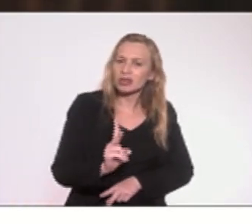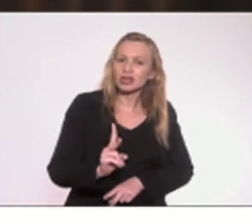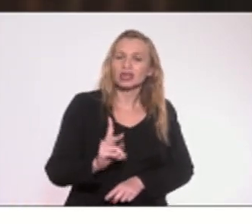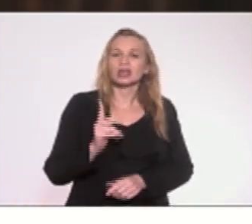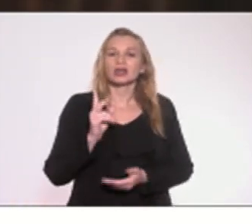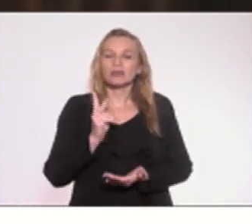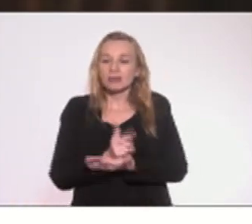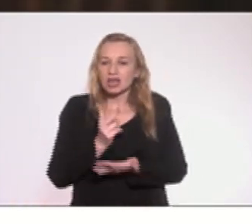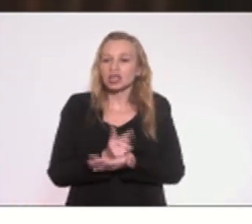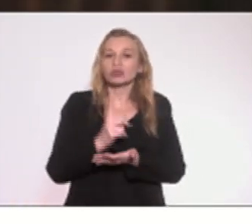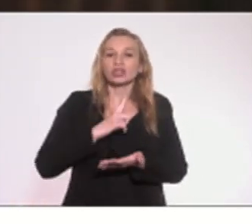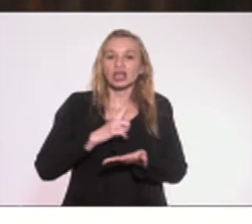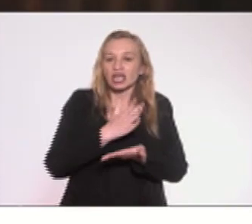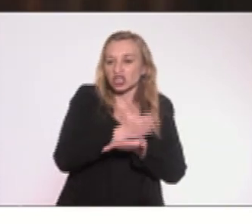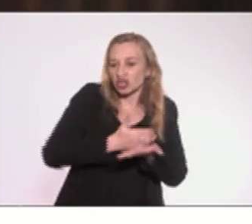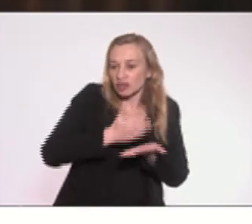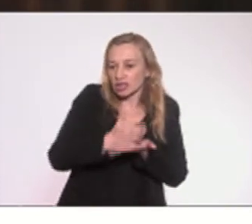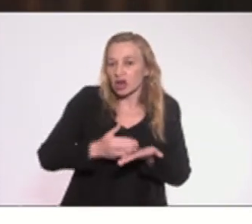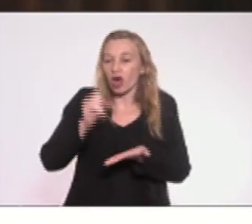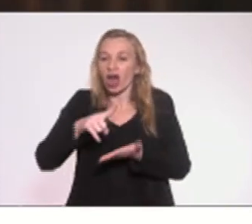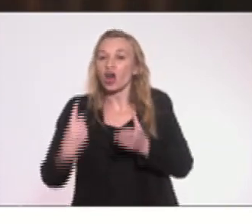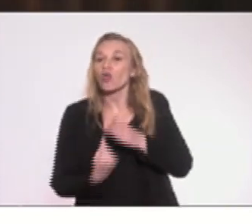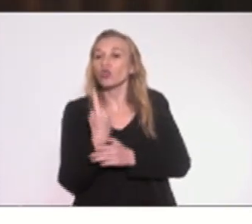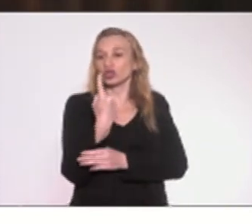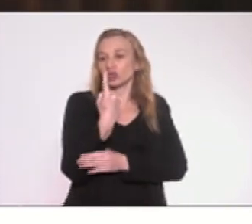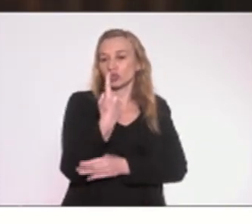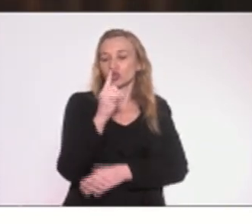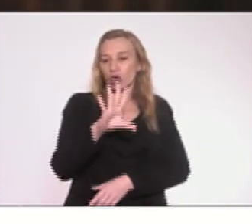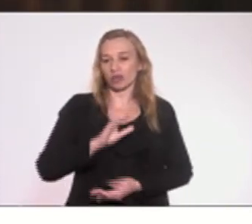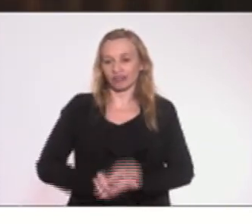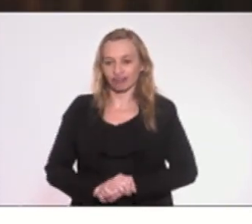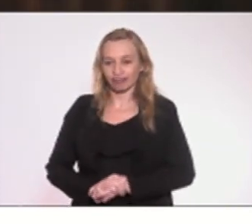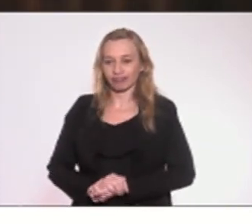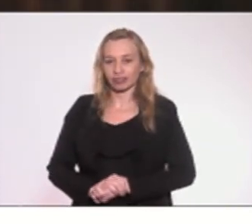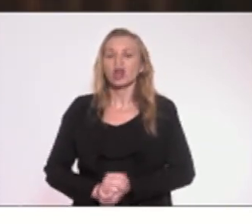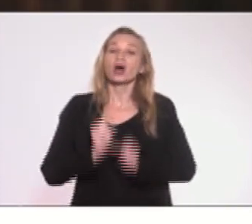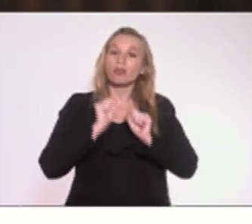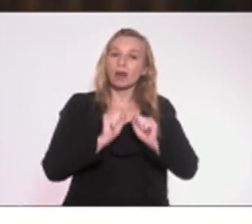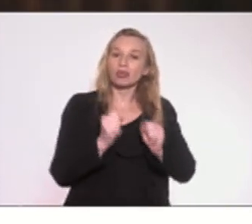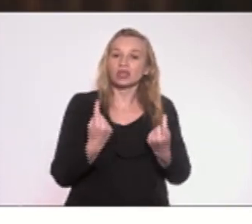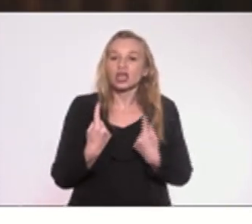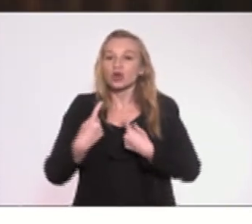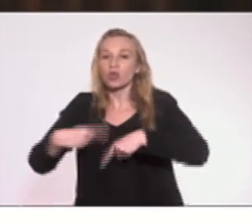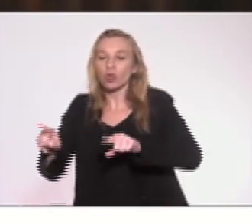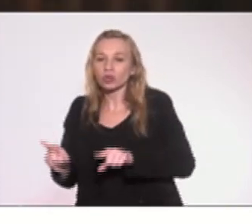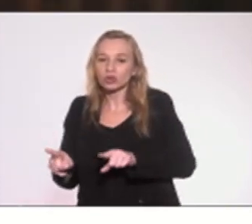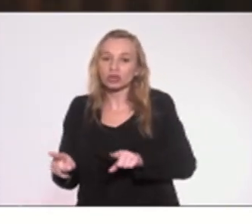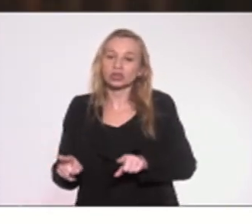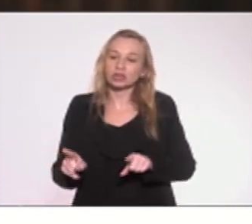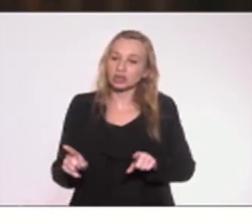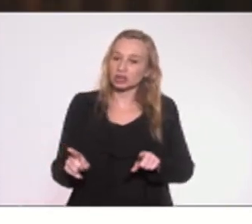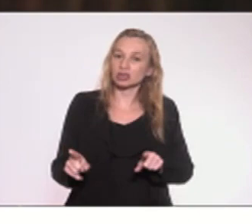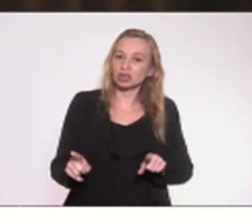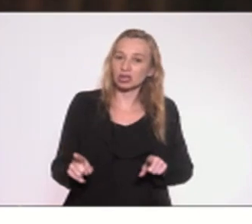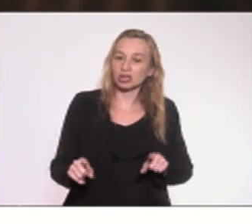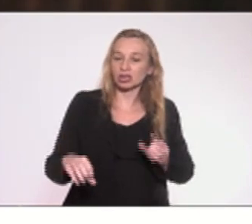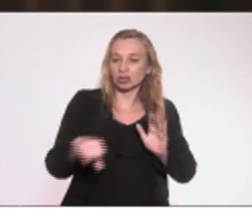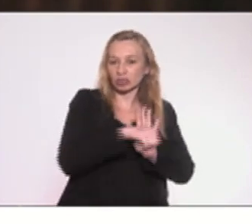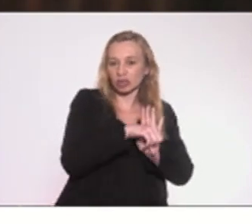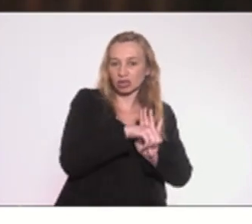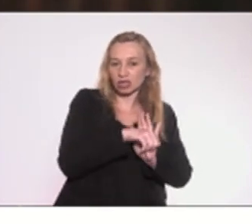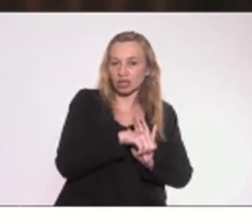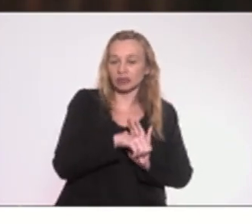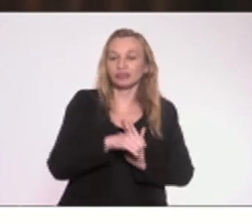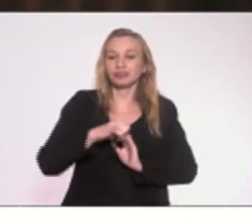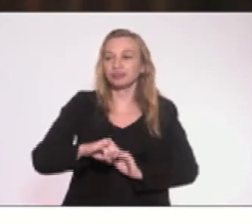de ter essas divisões, ele é único. Nós somos únicos. Para poder combater a criminalidade com eficiência, se nós